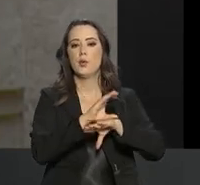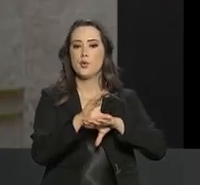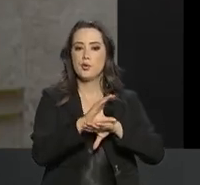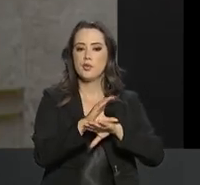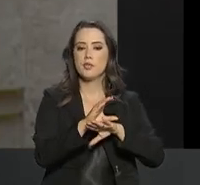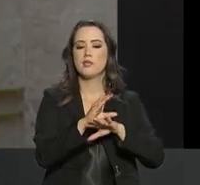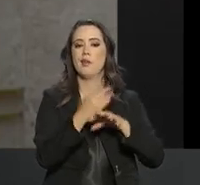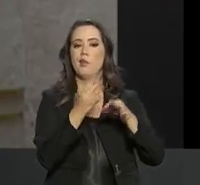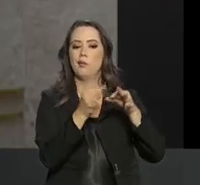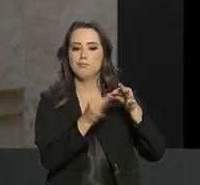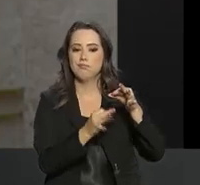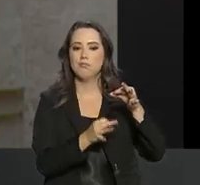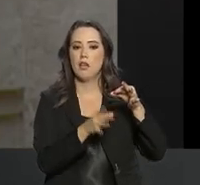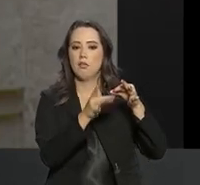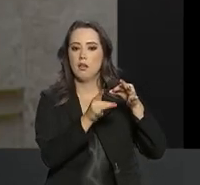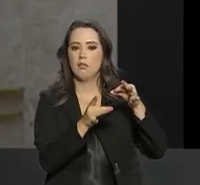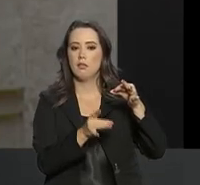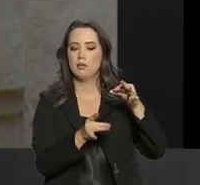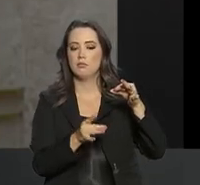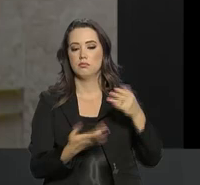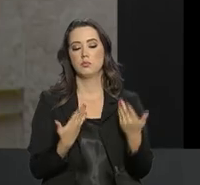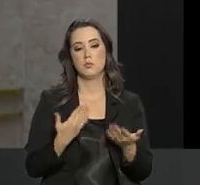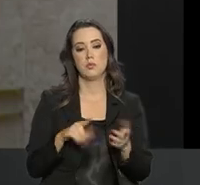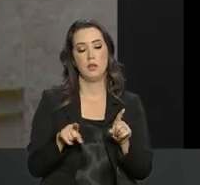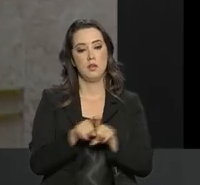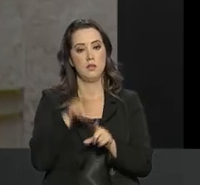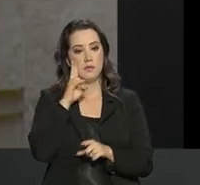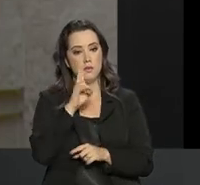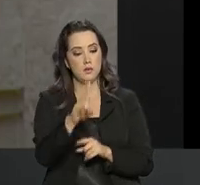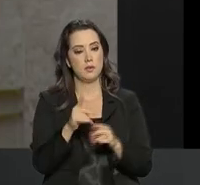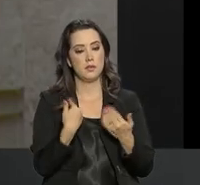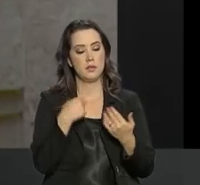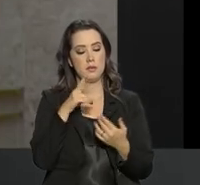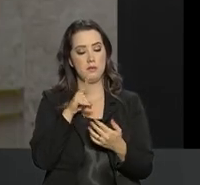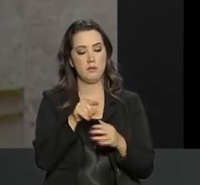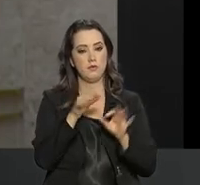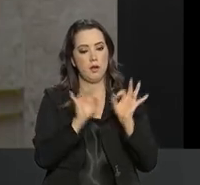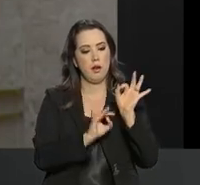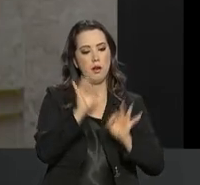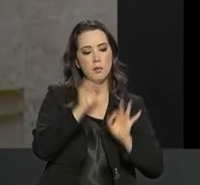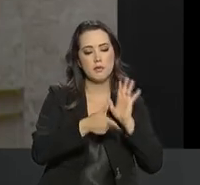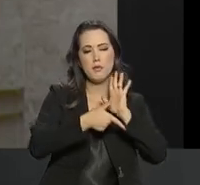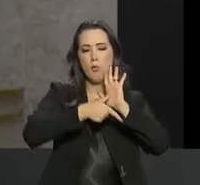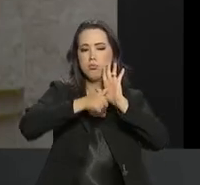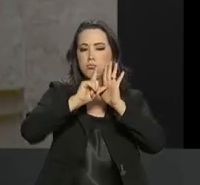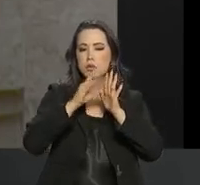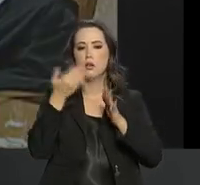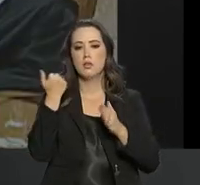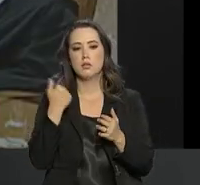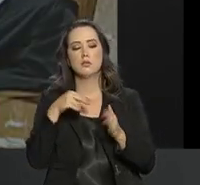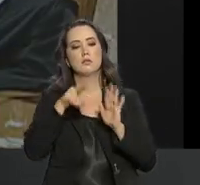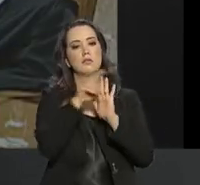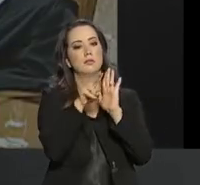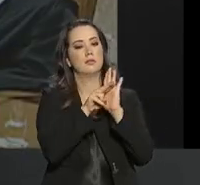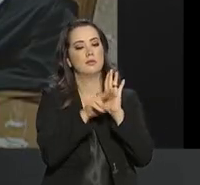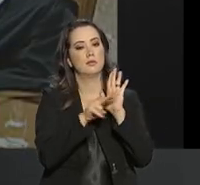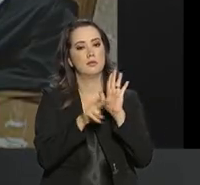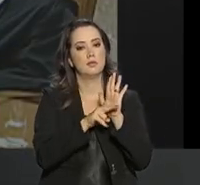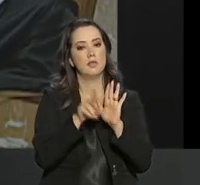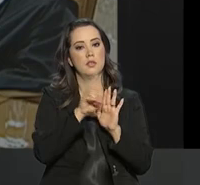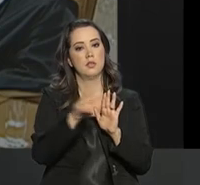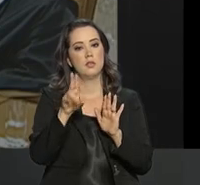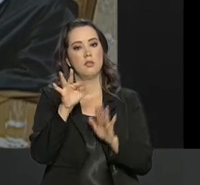Daí você parte, sai do plano posto para o plano suposto. E no plano suposto você vai para a norma hipotética